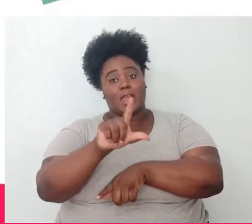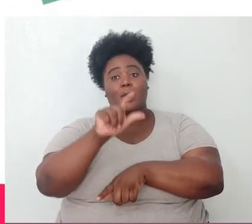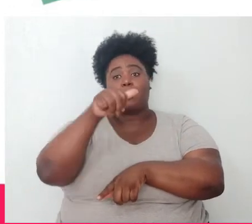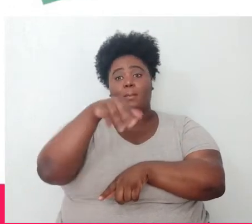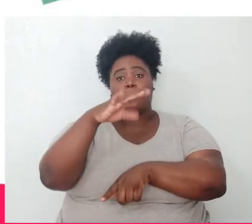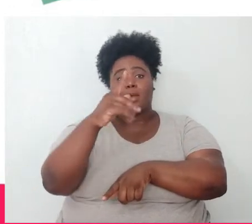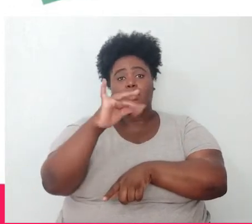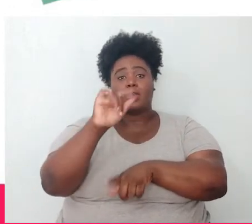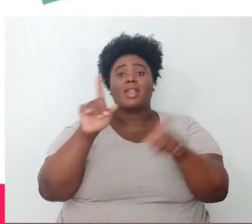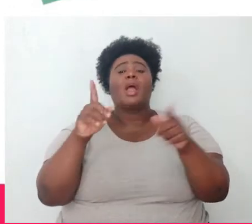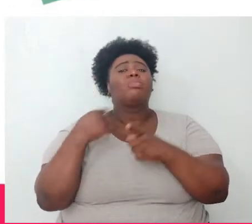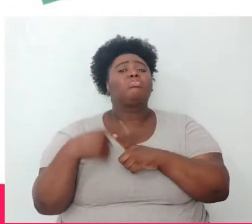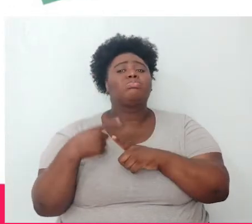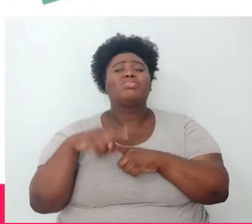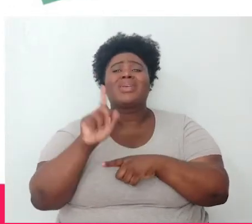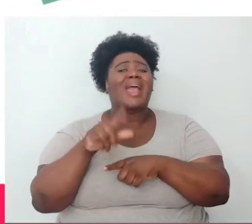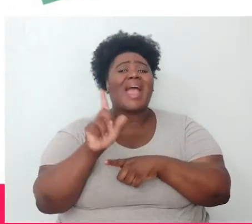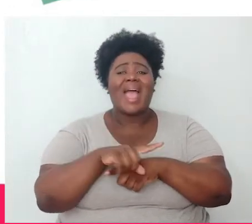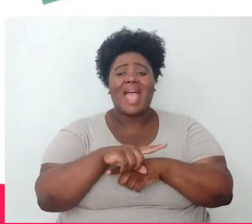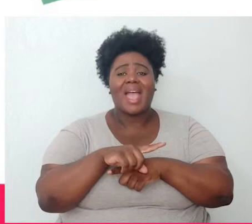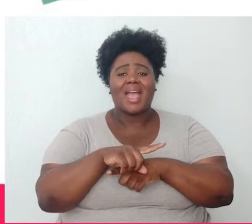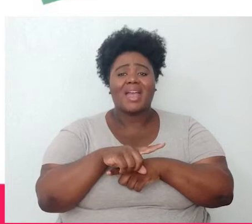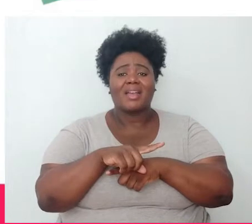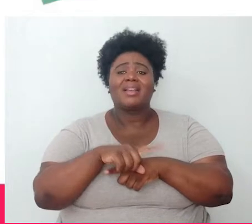que é do povo Tikman. Por que essas